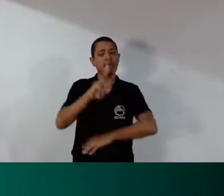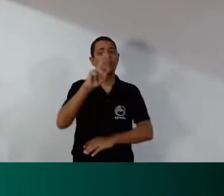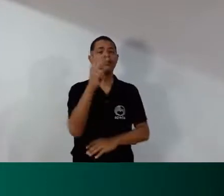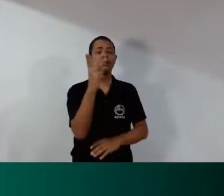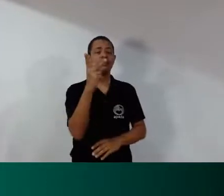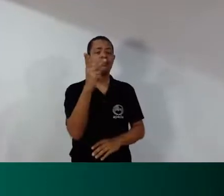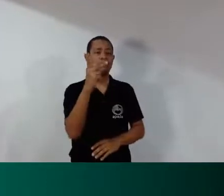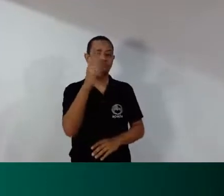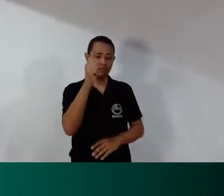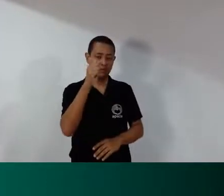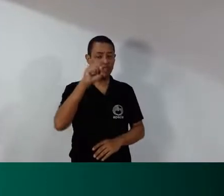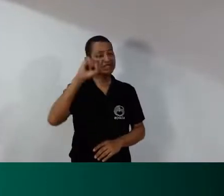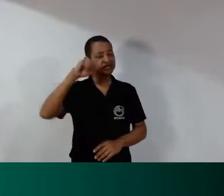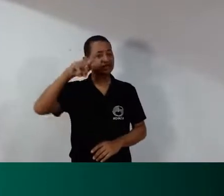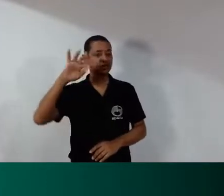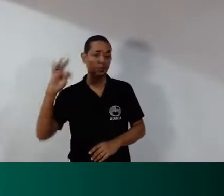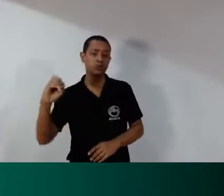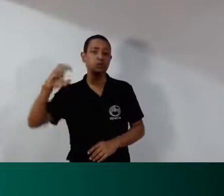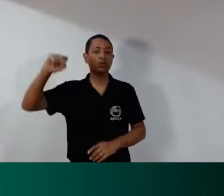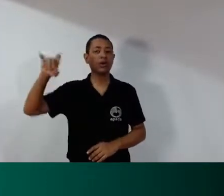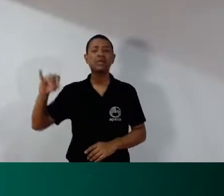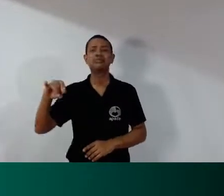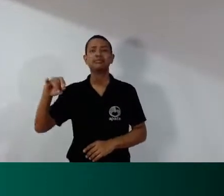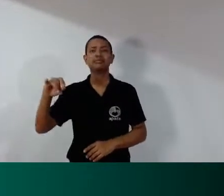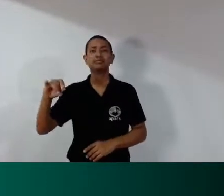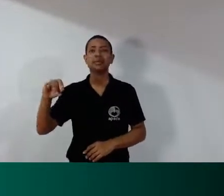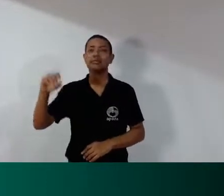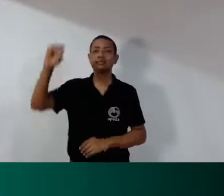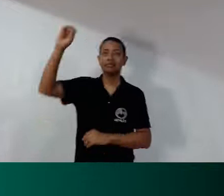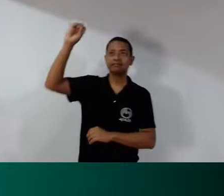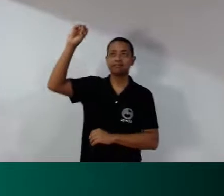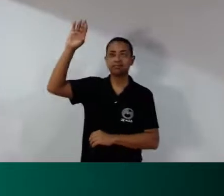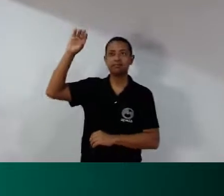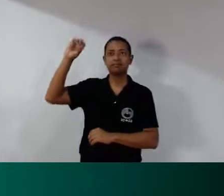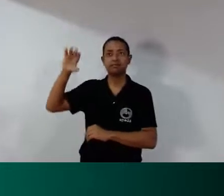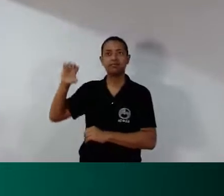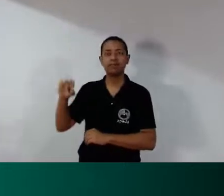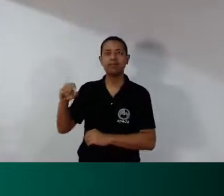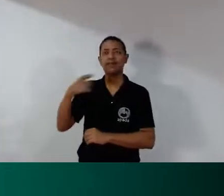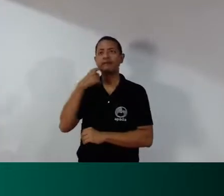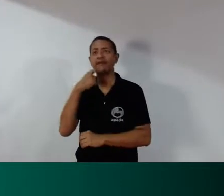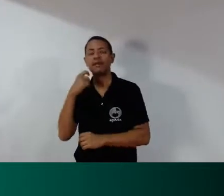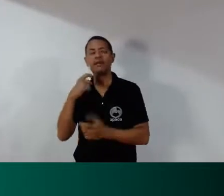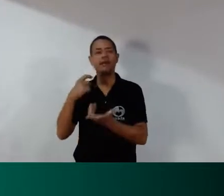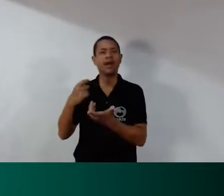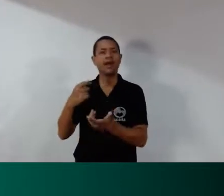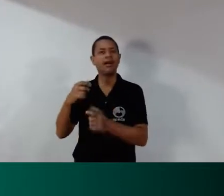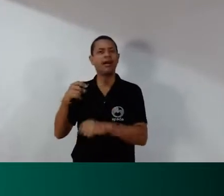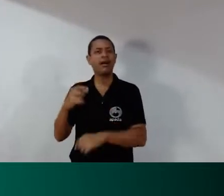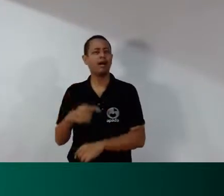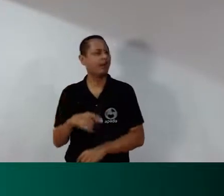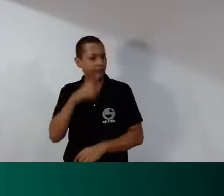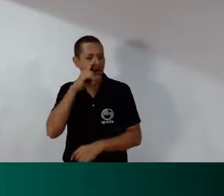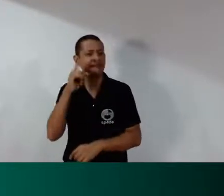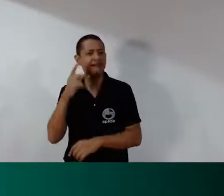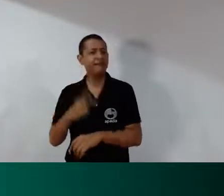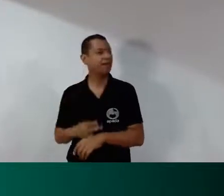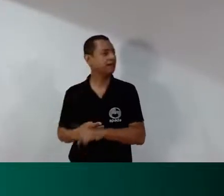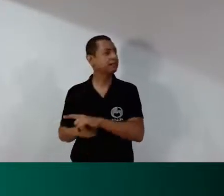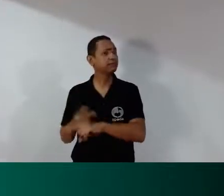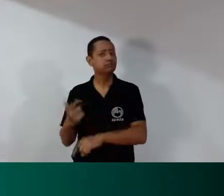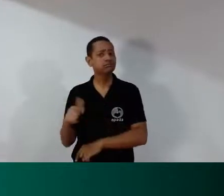tava com um cara que depois ele veio seu Secretário de Cultura do Estado do Ceará que era o salto filho né eu pessoal tu filho ela contra a nossa luta não é